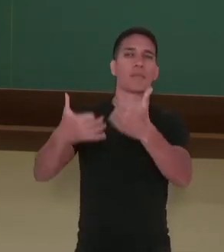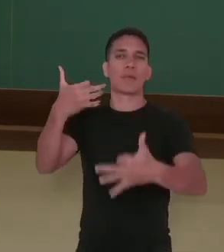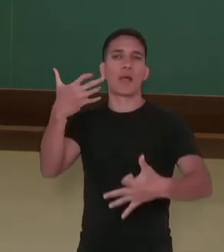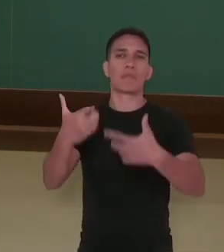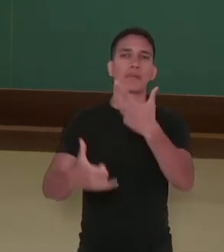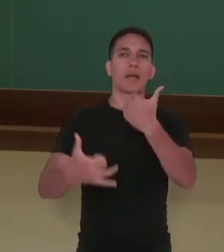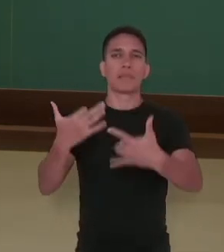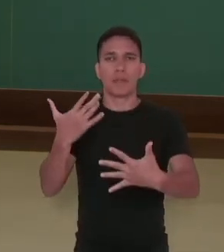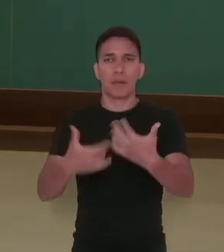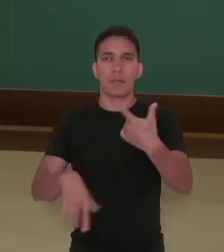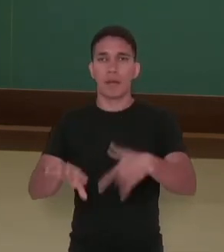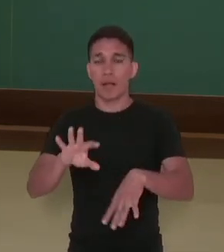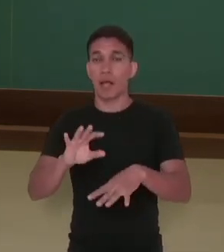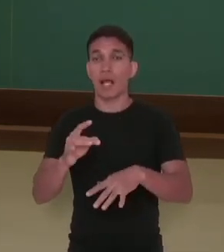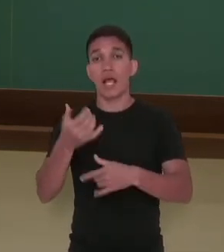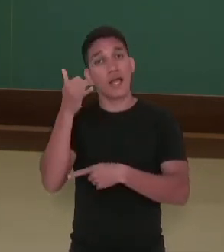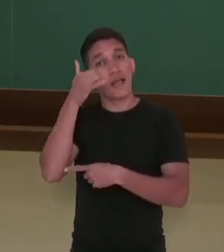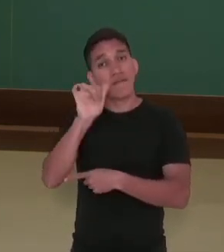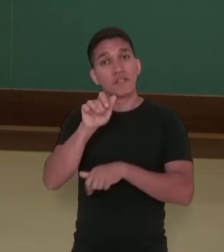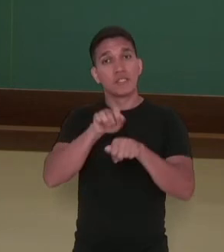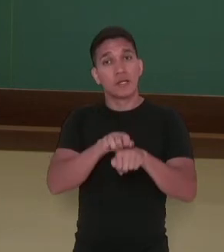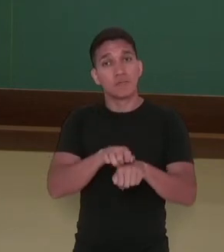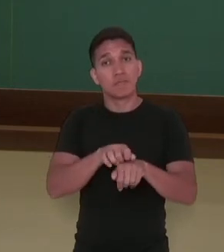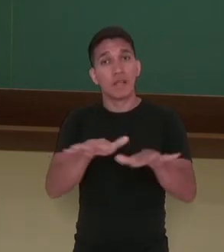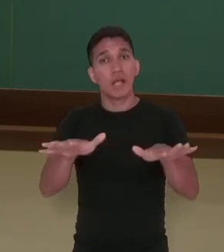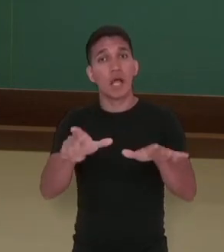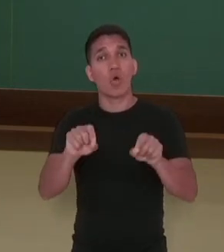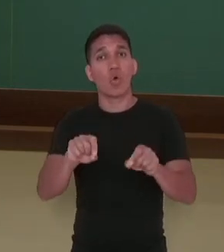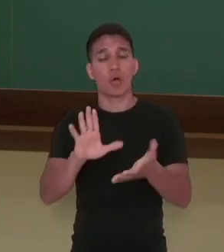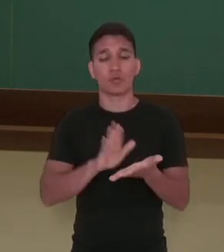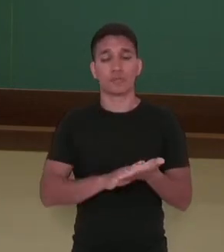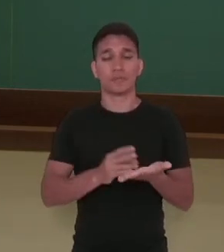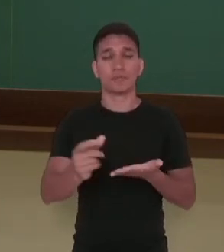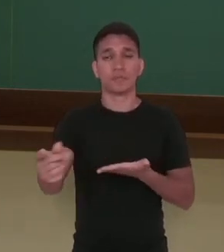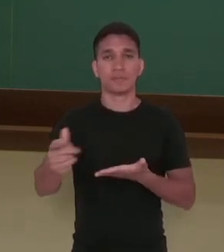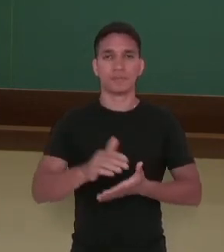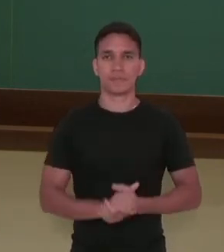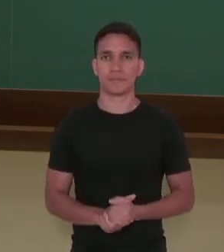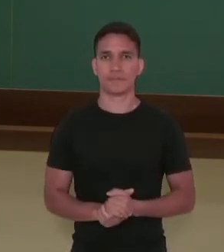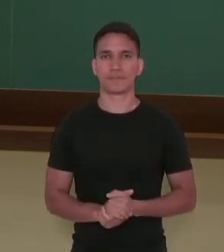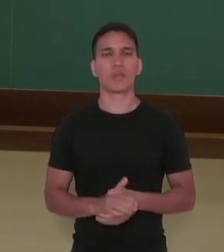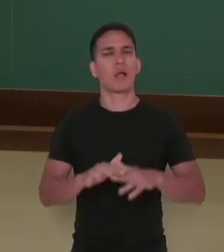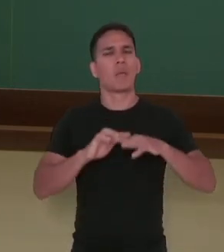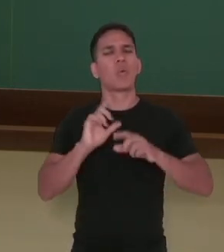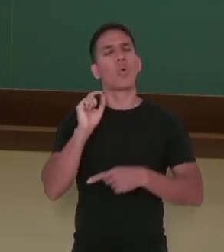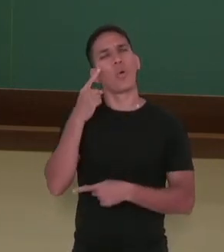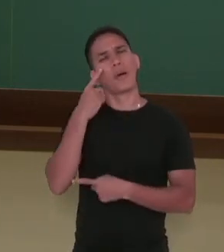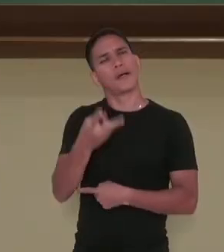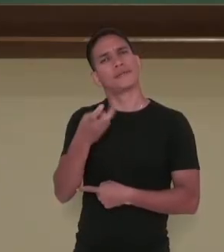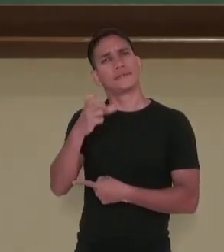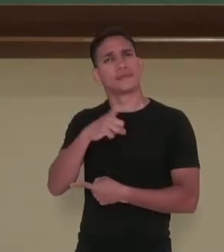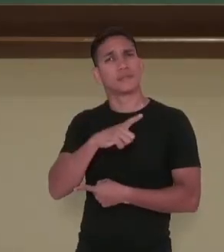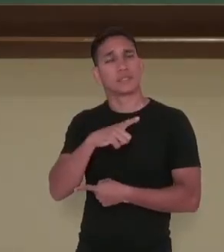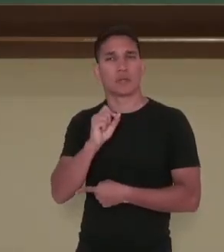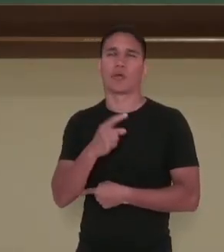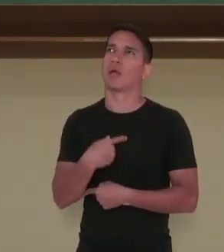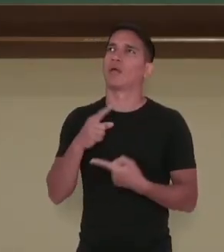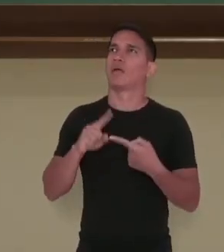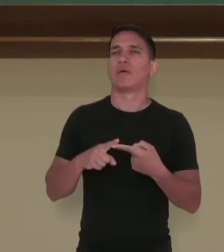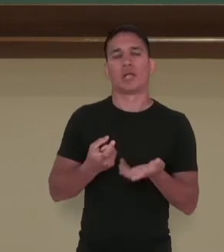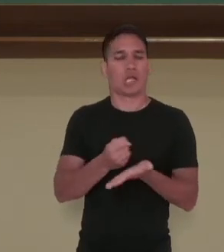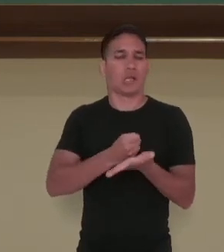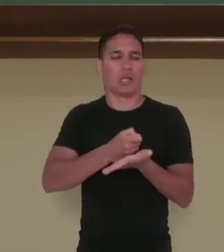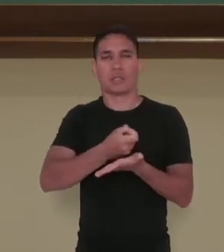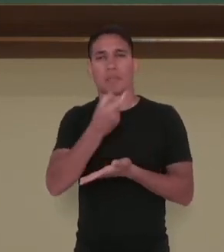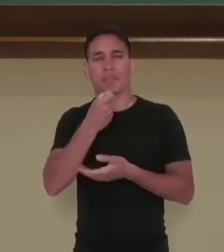não espalhar o quê? O senso comum. Então, se eu tenho remédio para dor